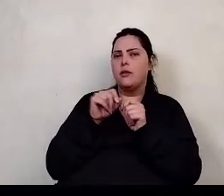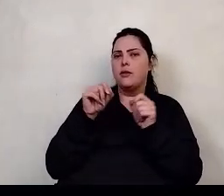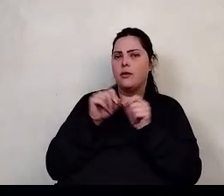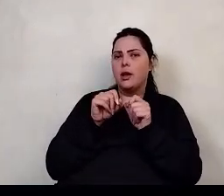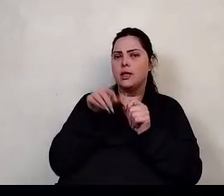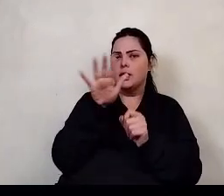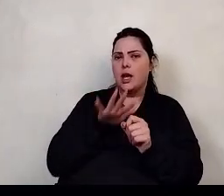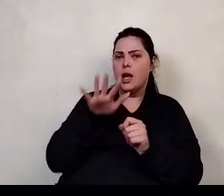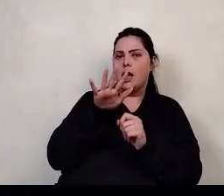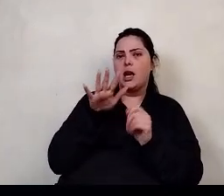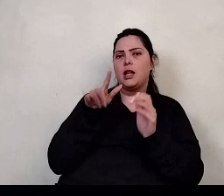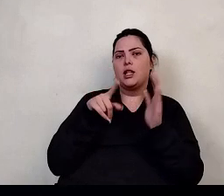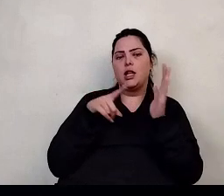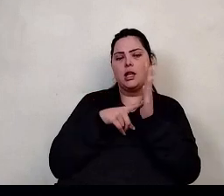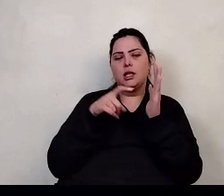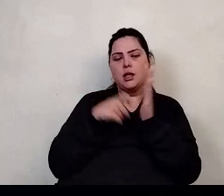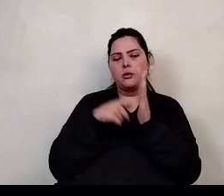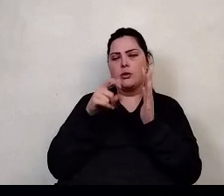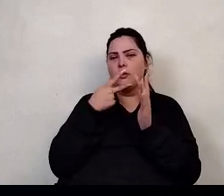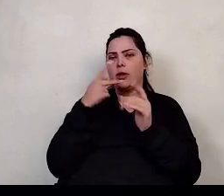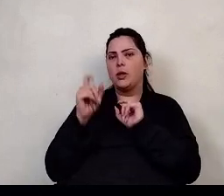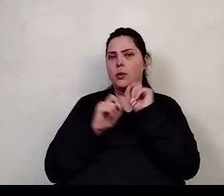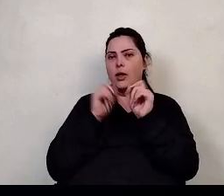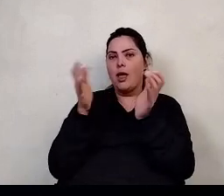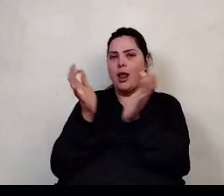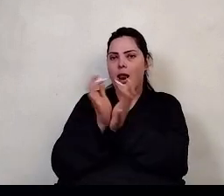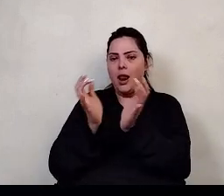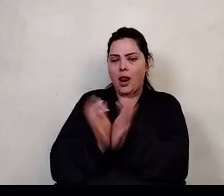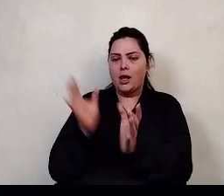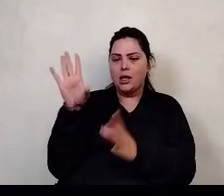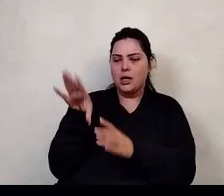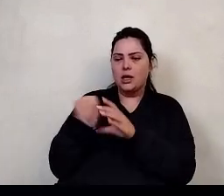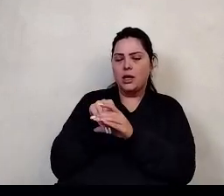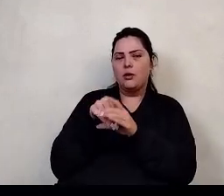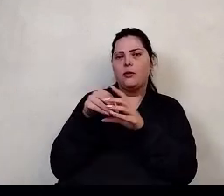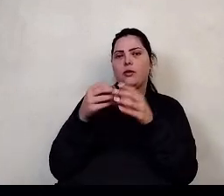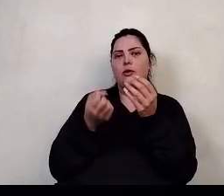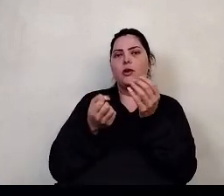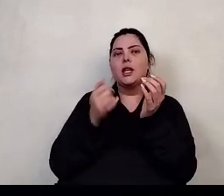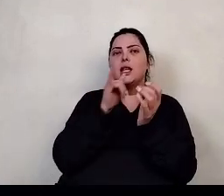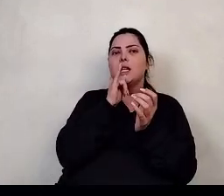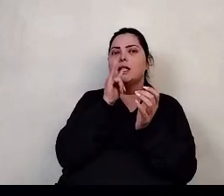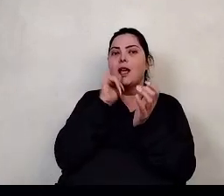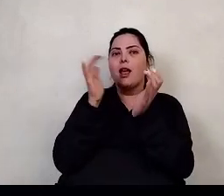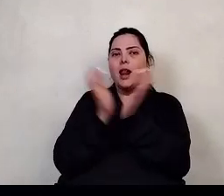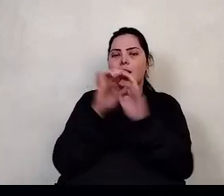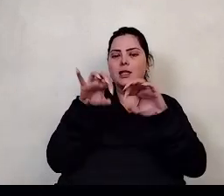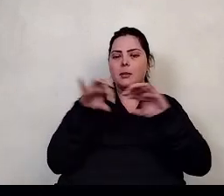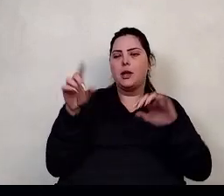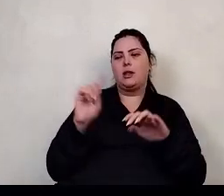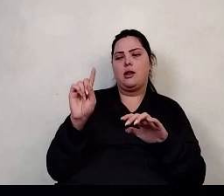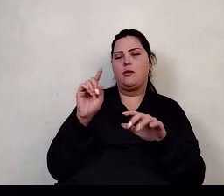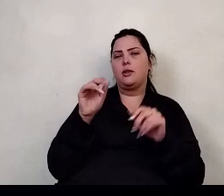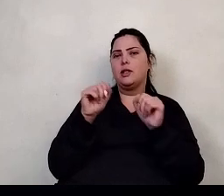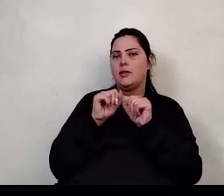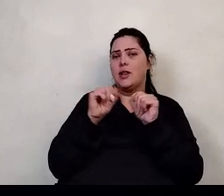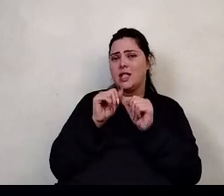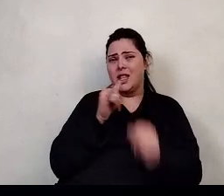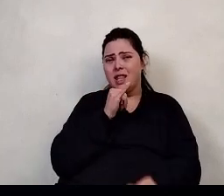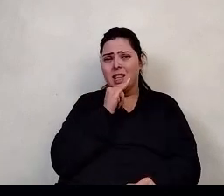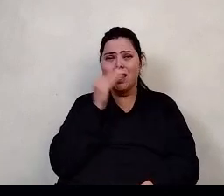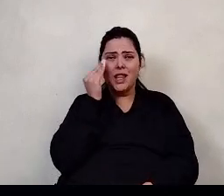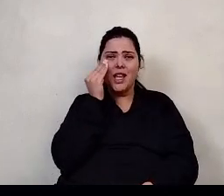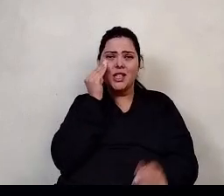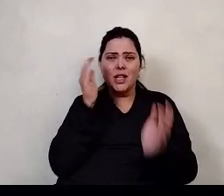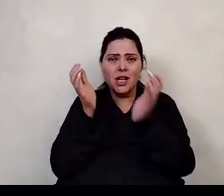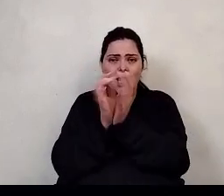do teste, e não necessariamente às classes. Eu vou testar classes isoladamente. O que acontece quando a gente testa classes isoladamente? A